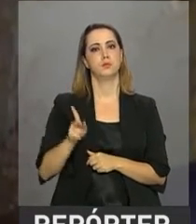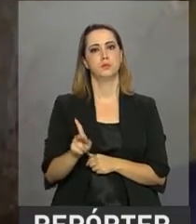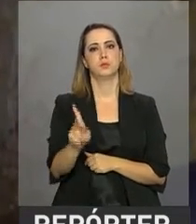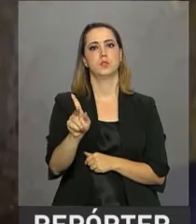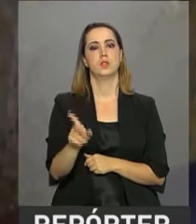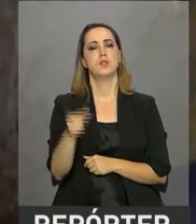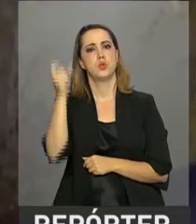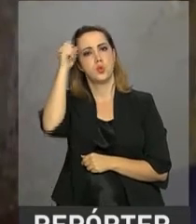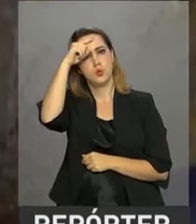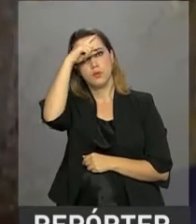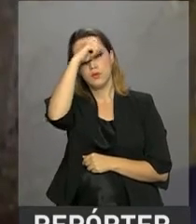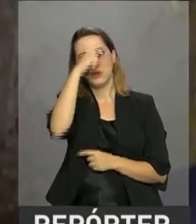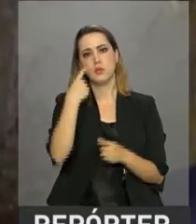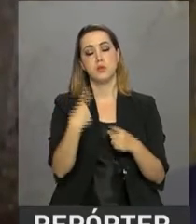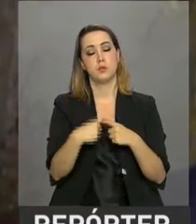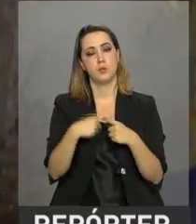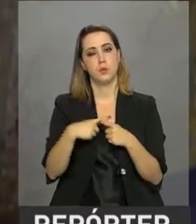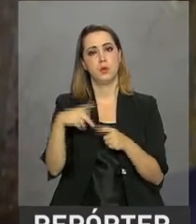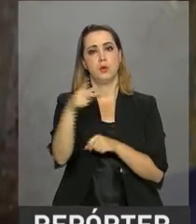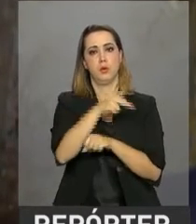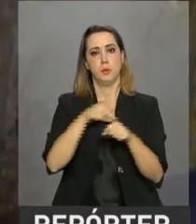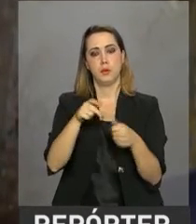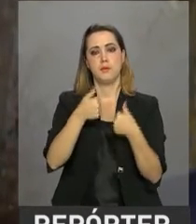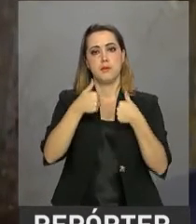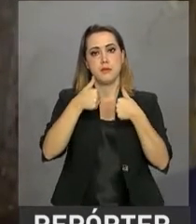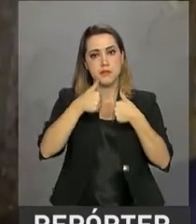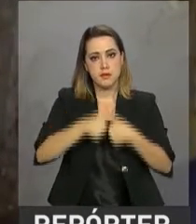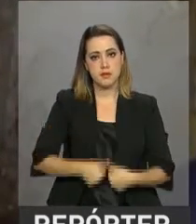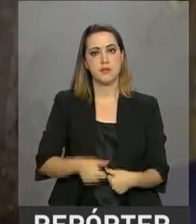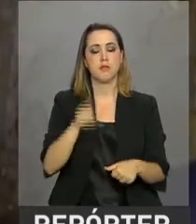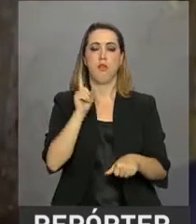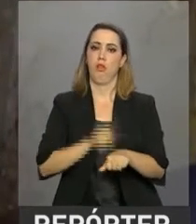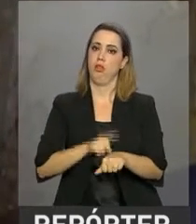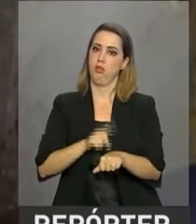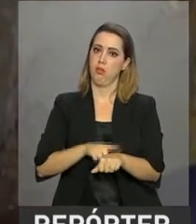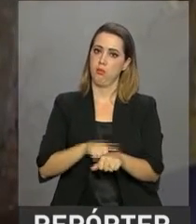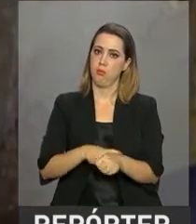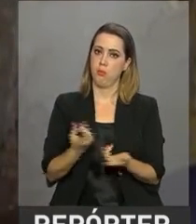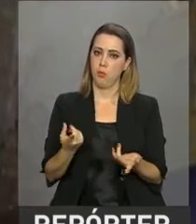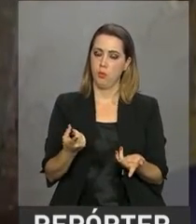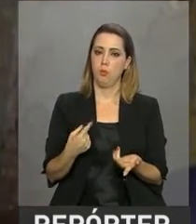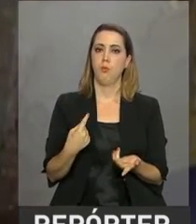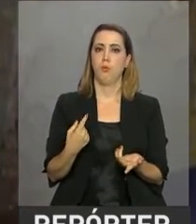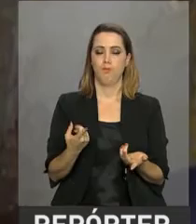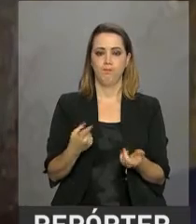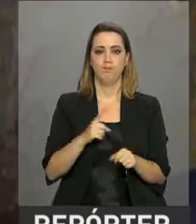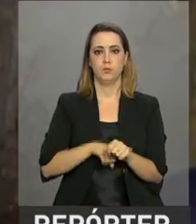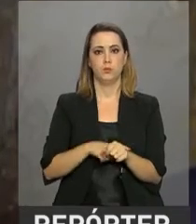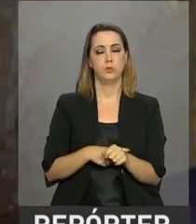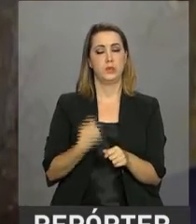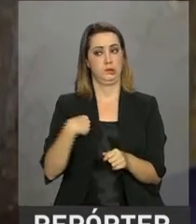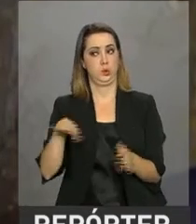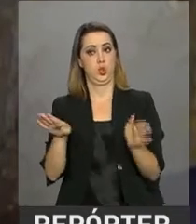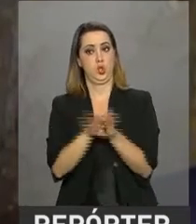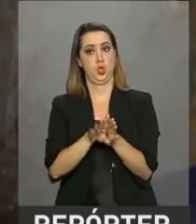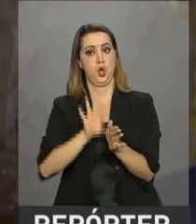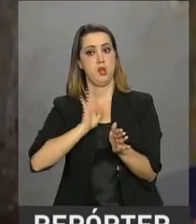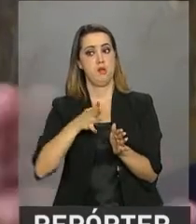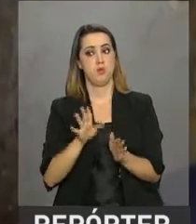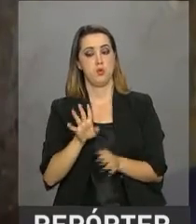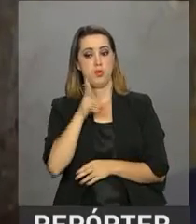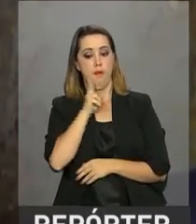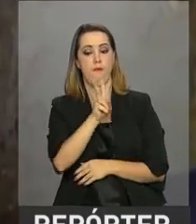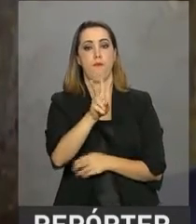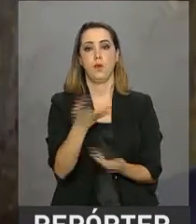mais difícil, porque o país está em recessão, uma recessão que nós encontramos quando aqui chegamos, e isso